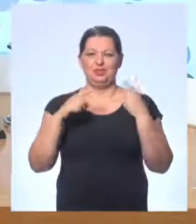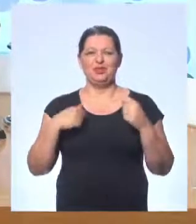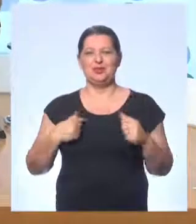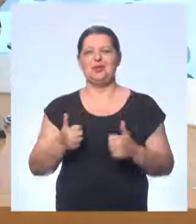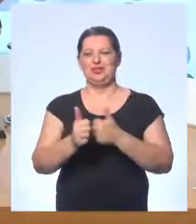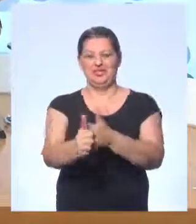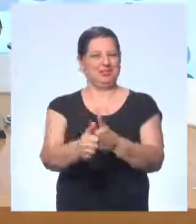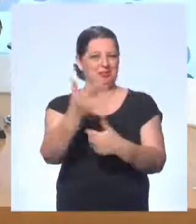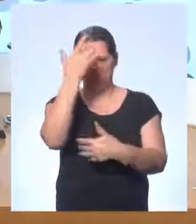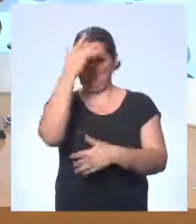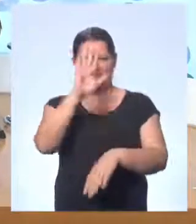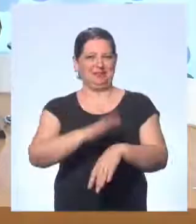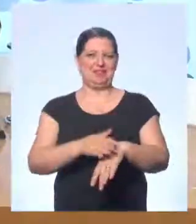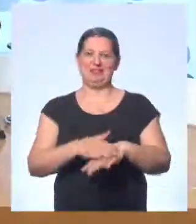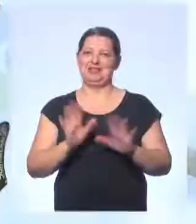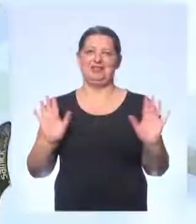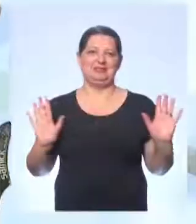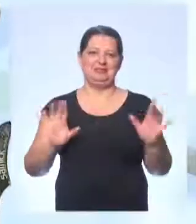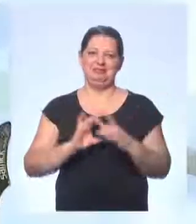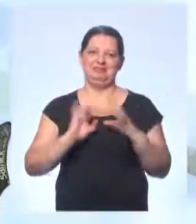Nem sei o que você vai fazer.